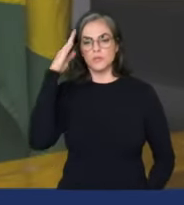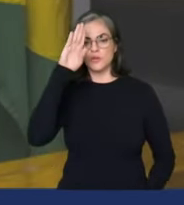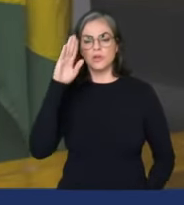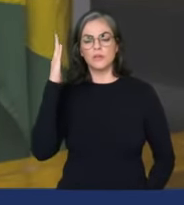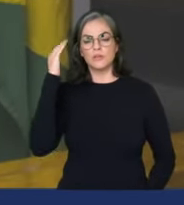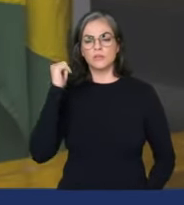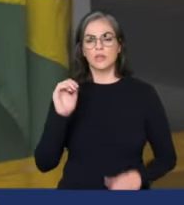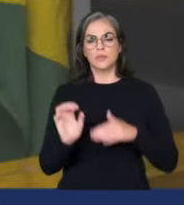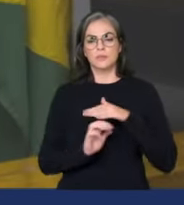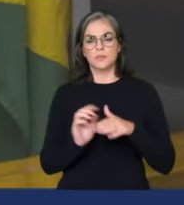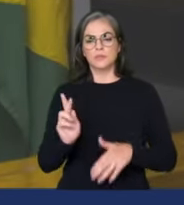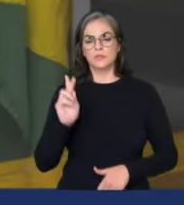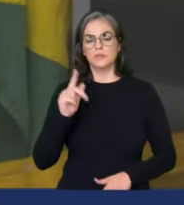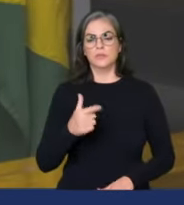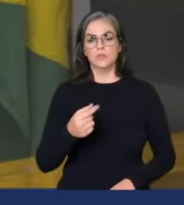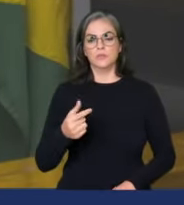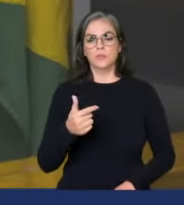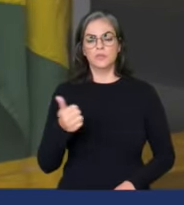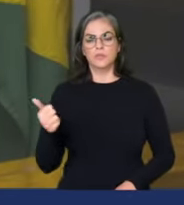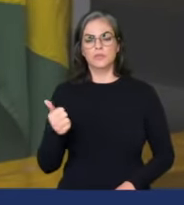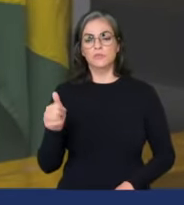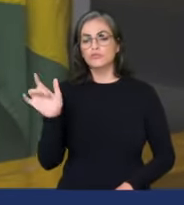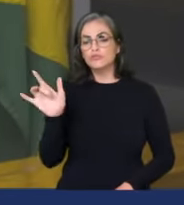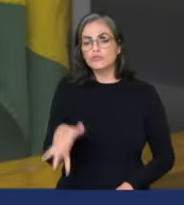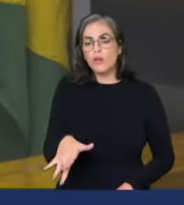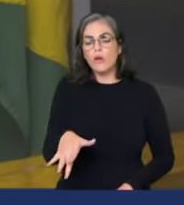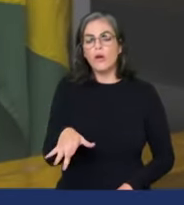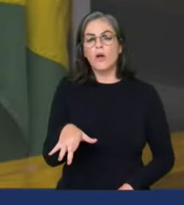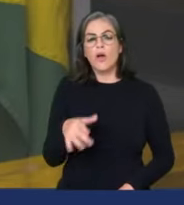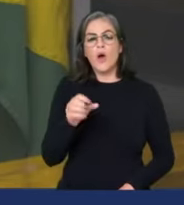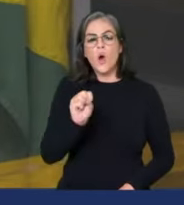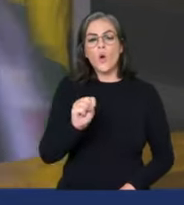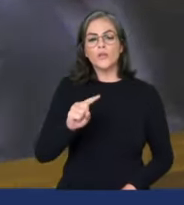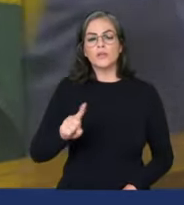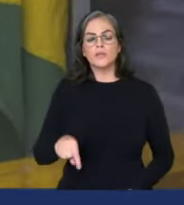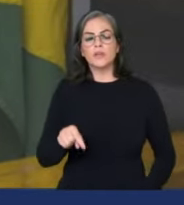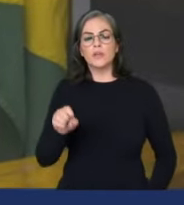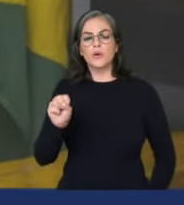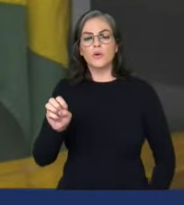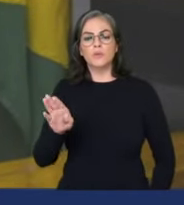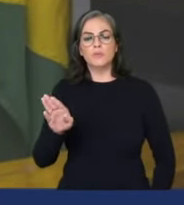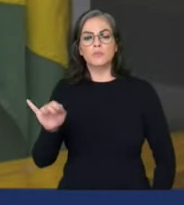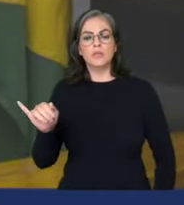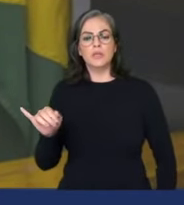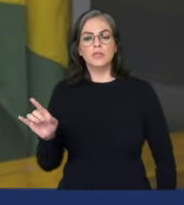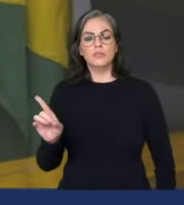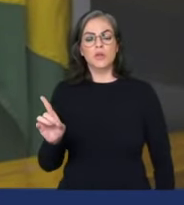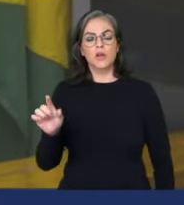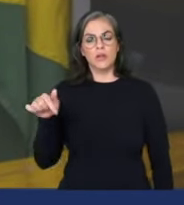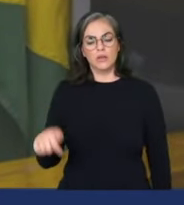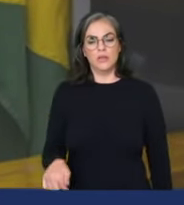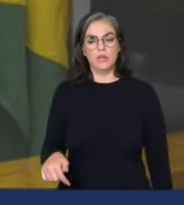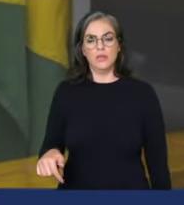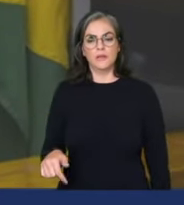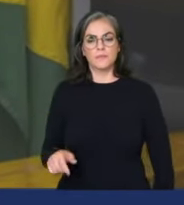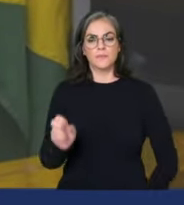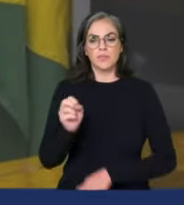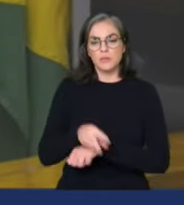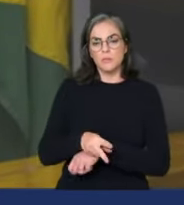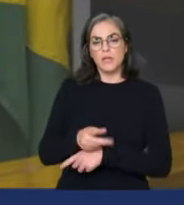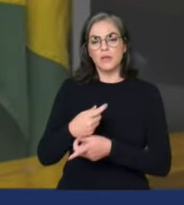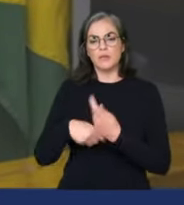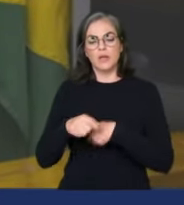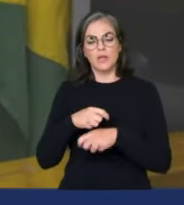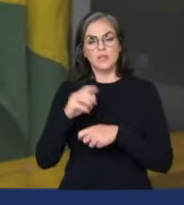em 2021? Pífios, 8,8 bilhões de dólares de investimentos aqui. gerando emprego, renda, principalmente em